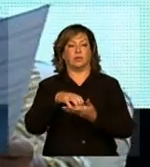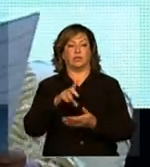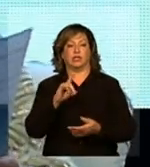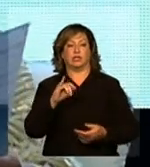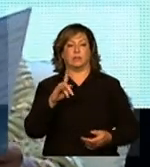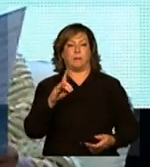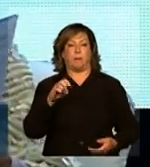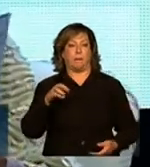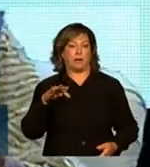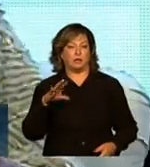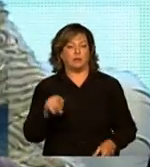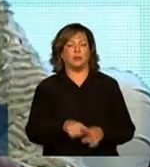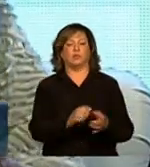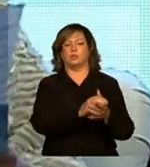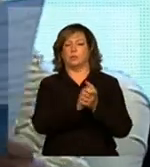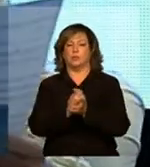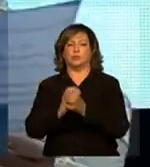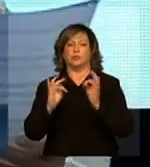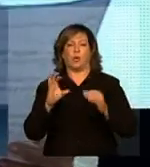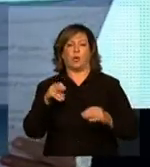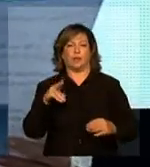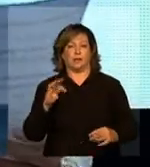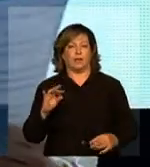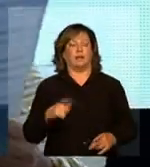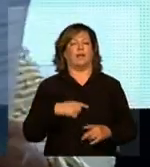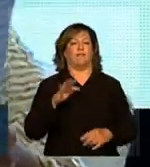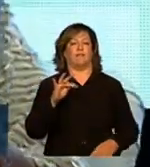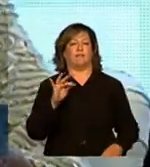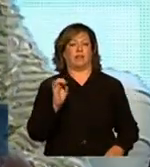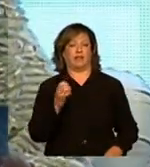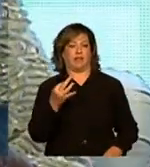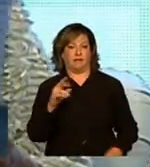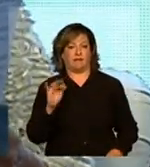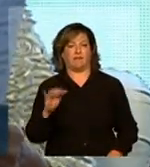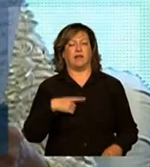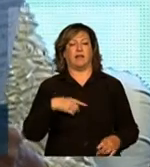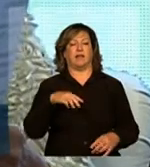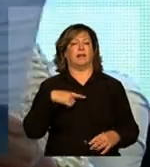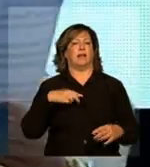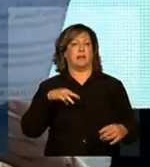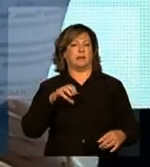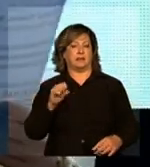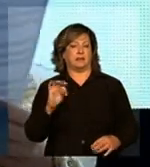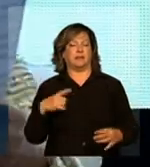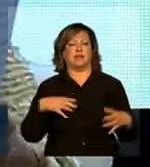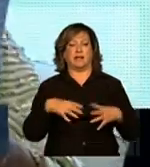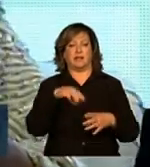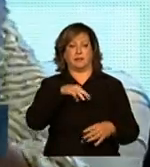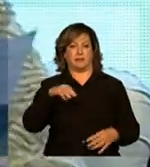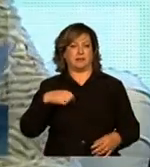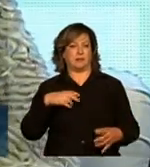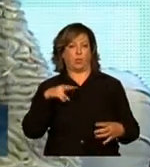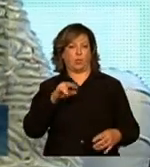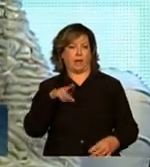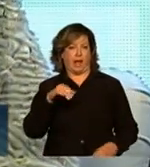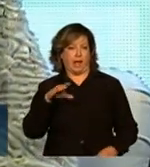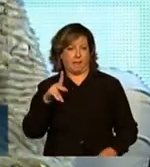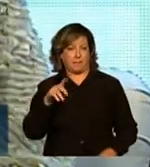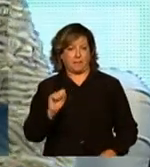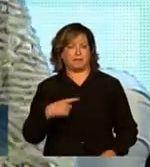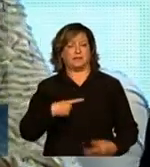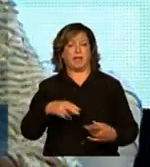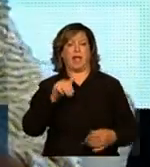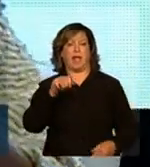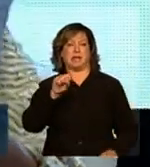diplomático, cumprimentar CONTAG, FETRAF, MPA, MST, MMC, UNICAFES e